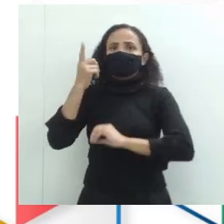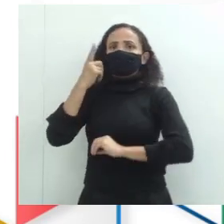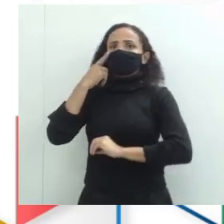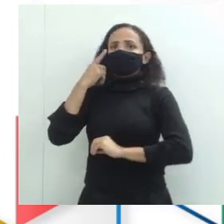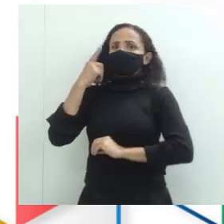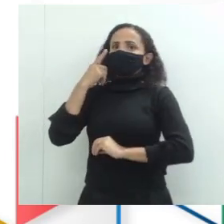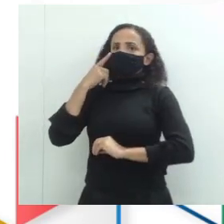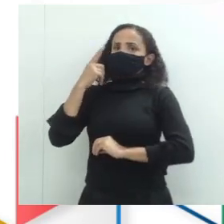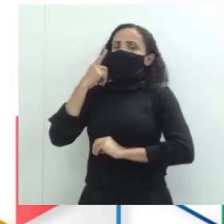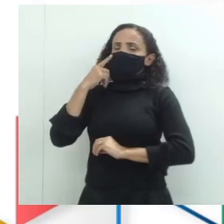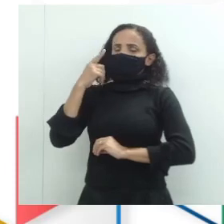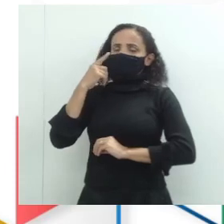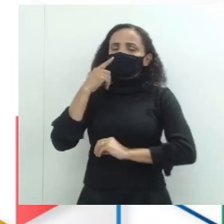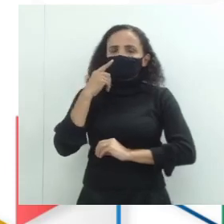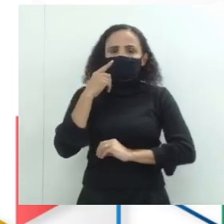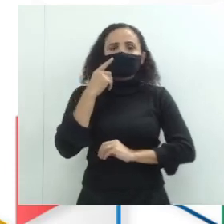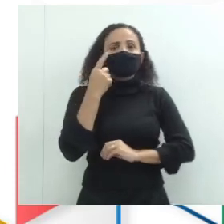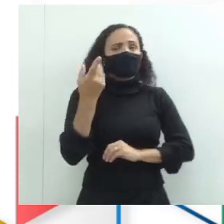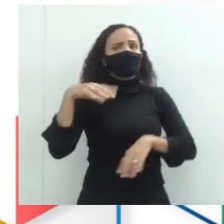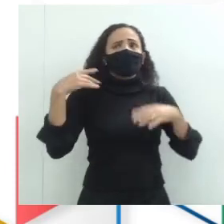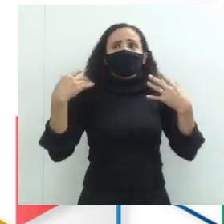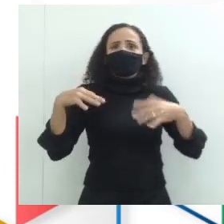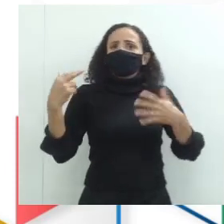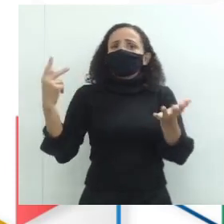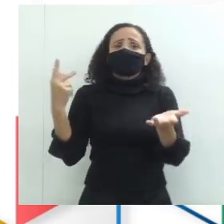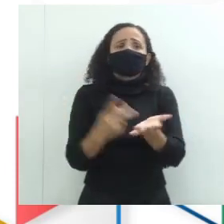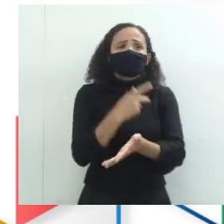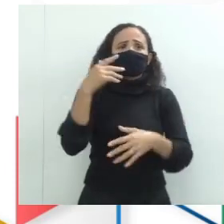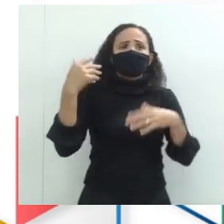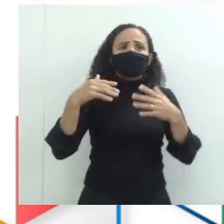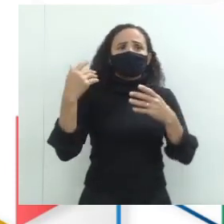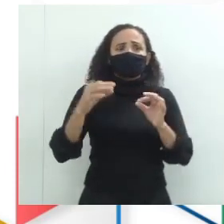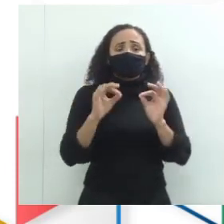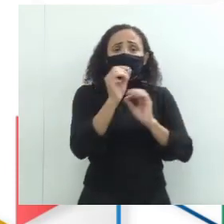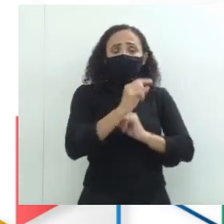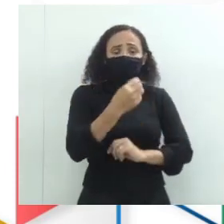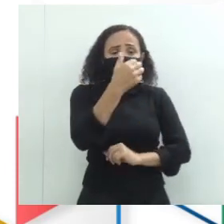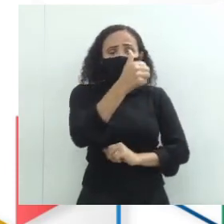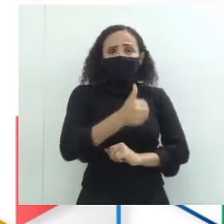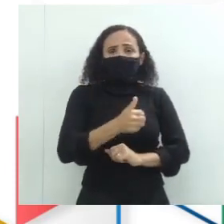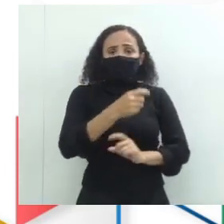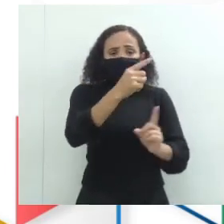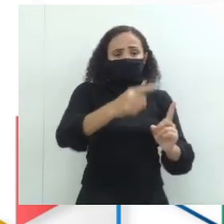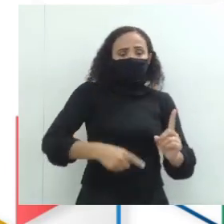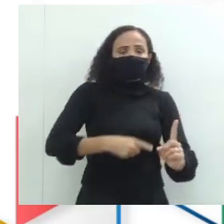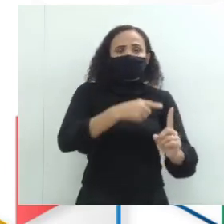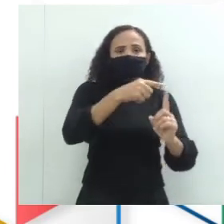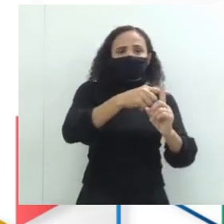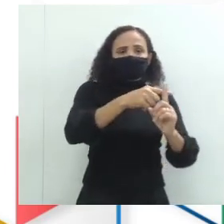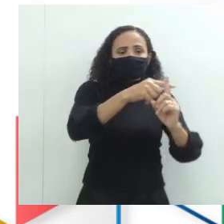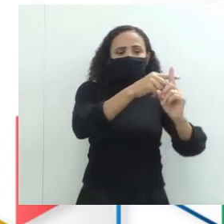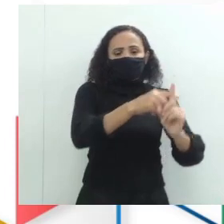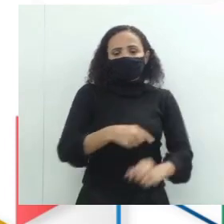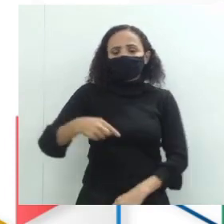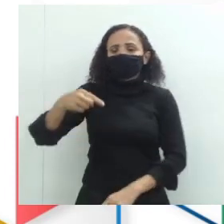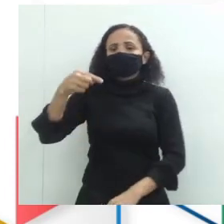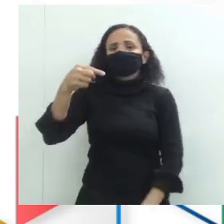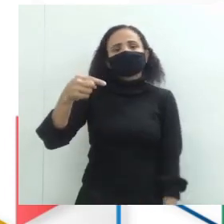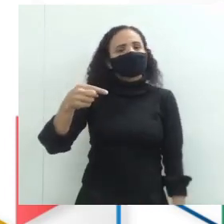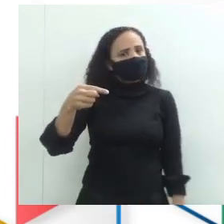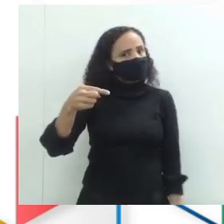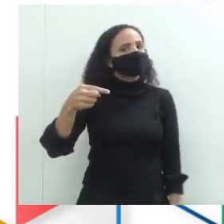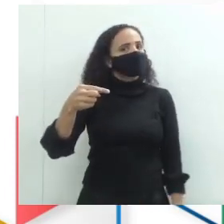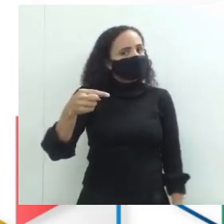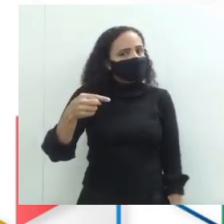foi que ele fez? Ele errou. O 3x estava positivo, deveria vir negativo.